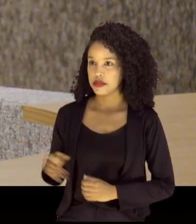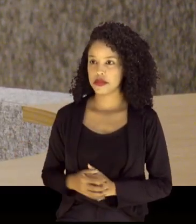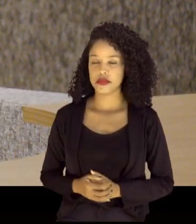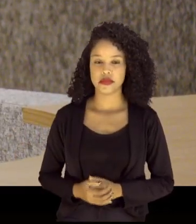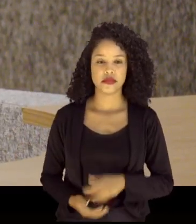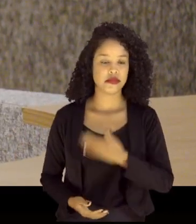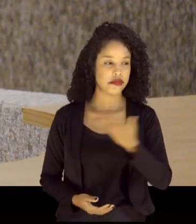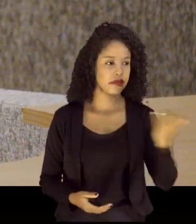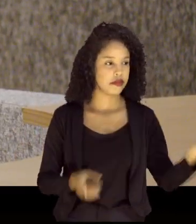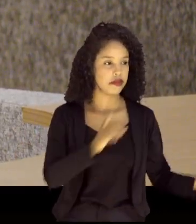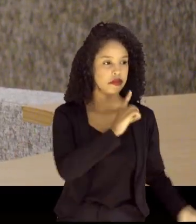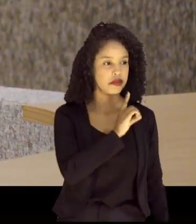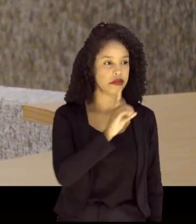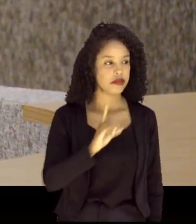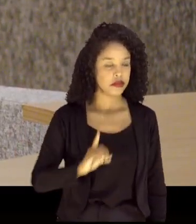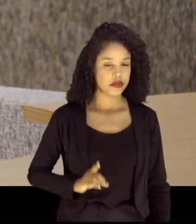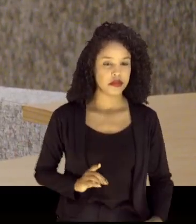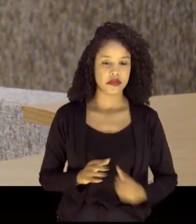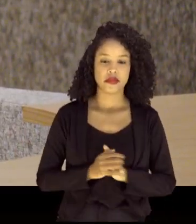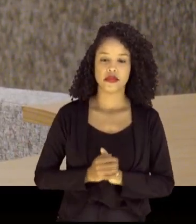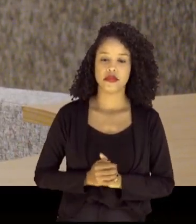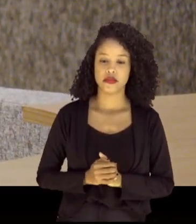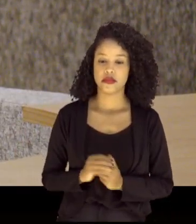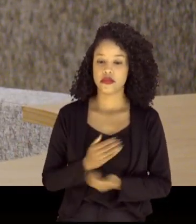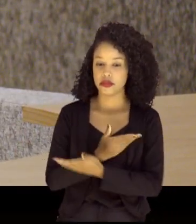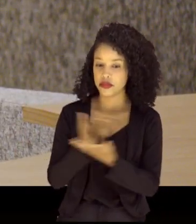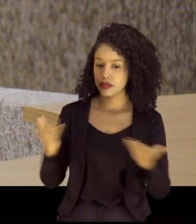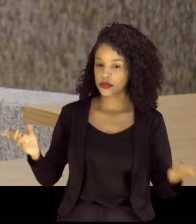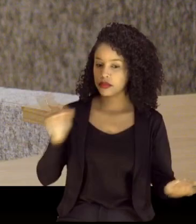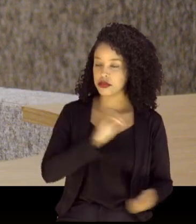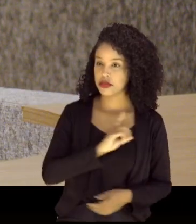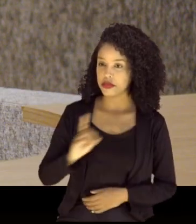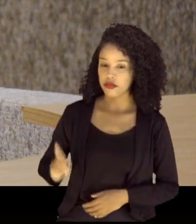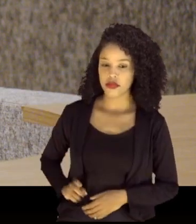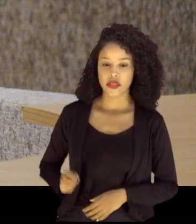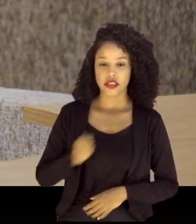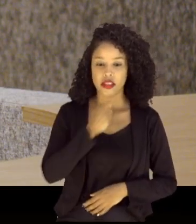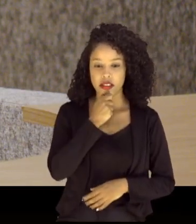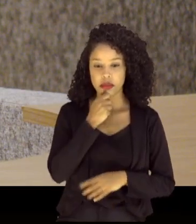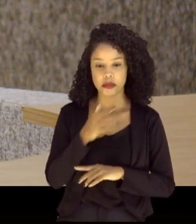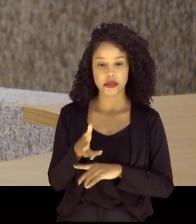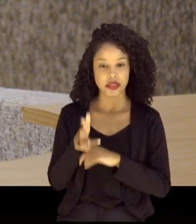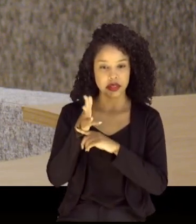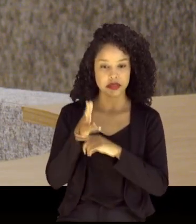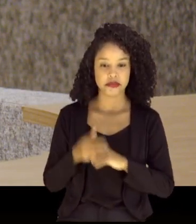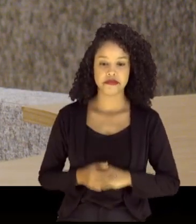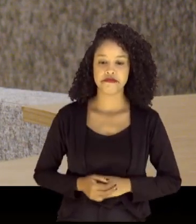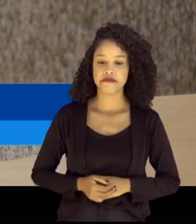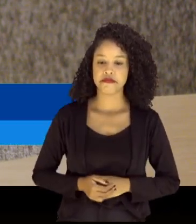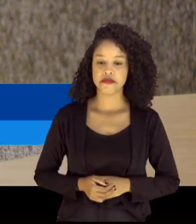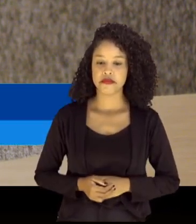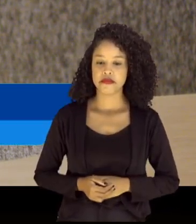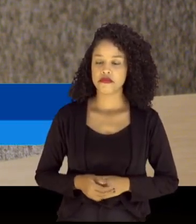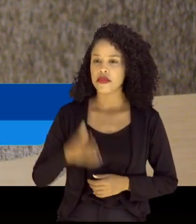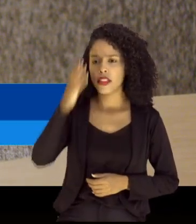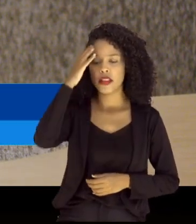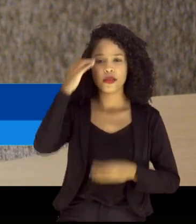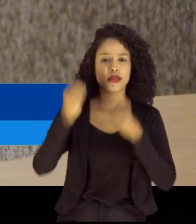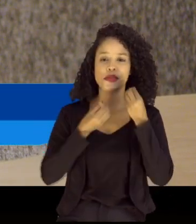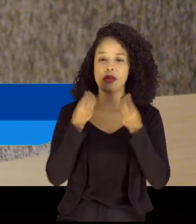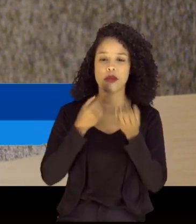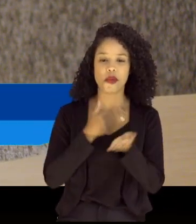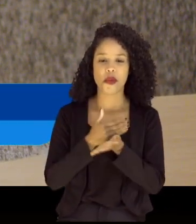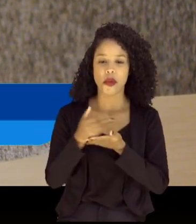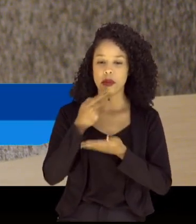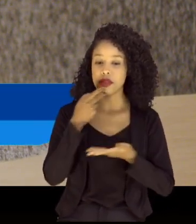Senhoras deputadas, senhores deputados, imprensa, hoje você, eu não sei nem como é que eu começo,